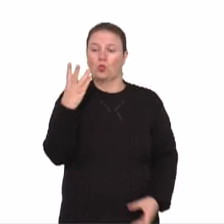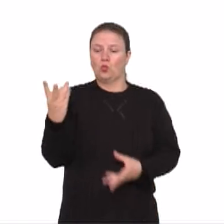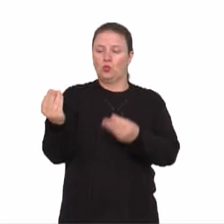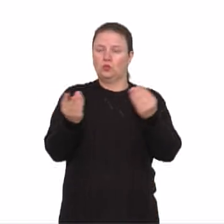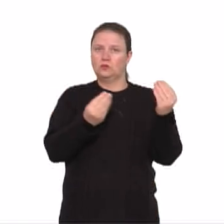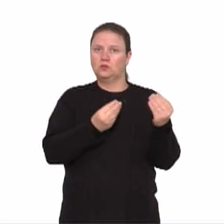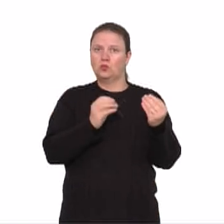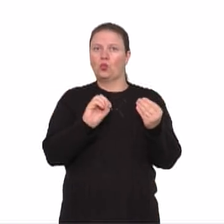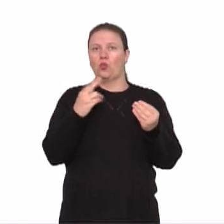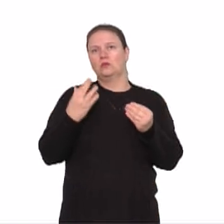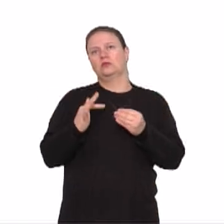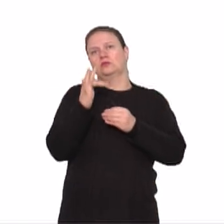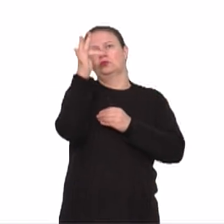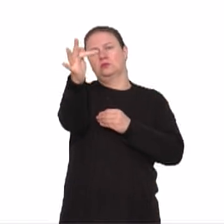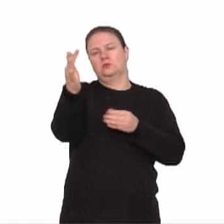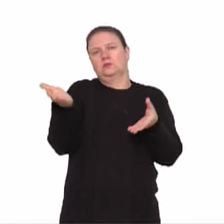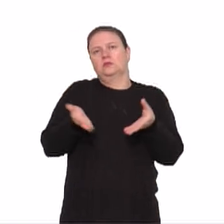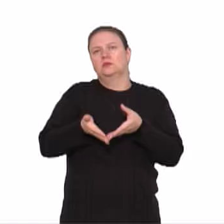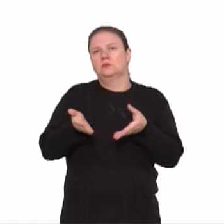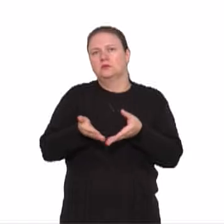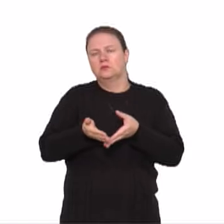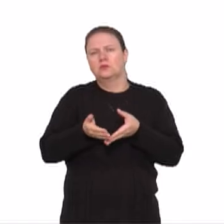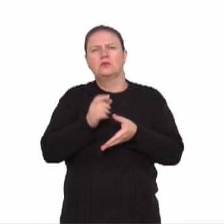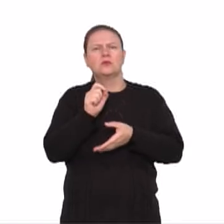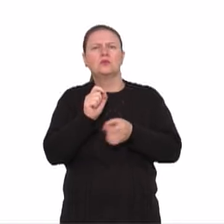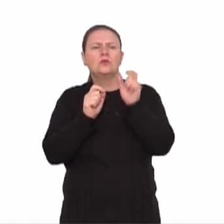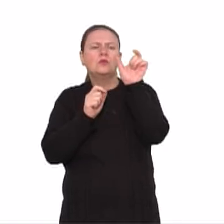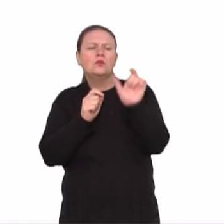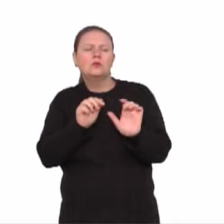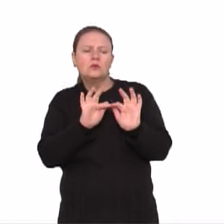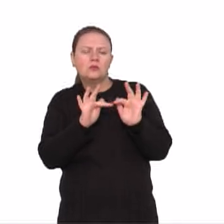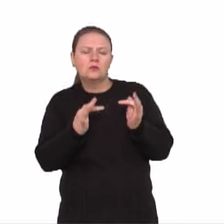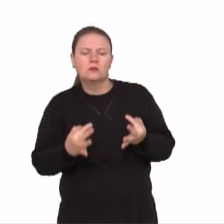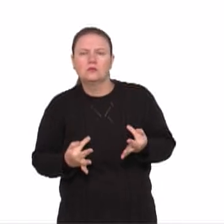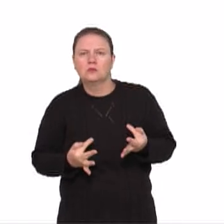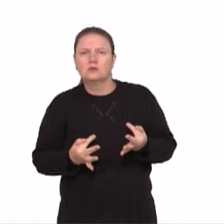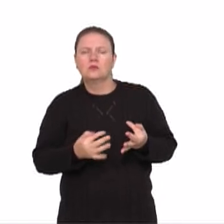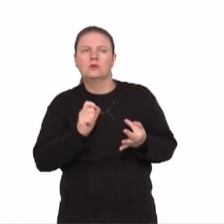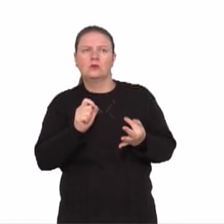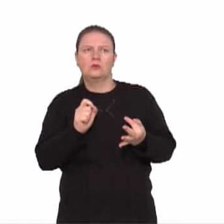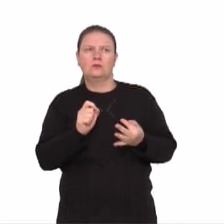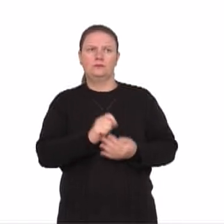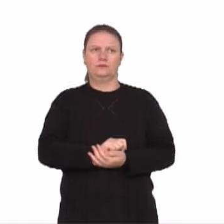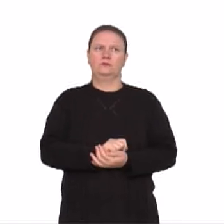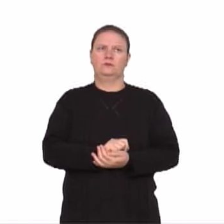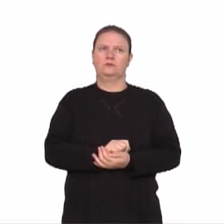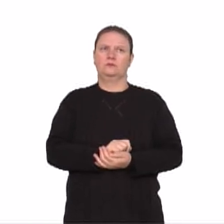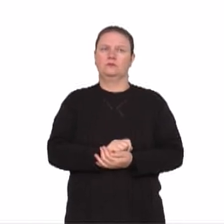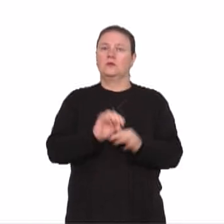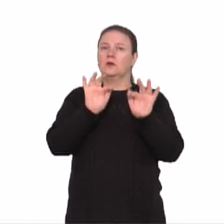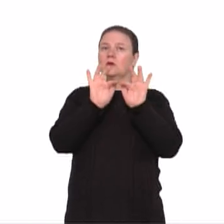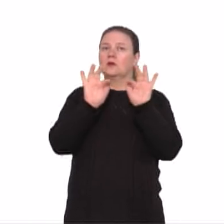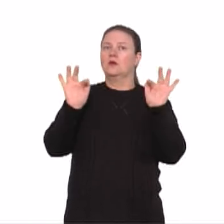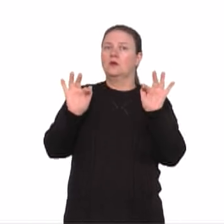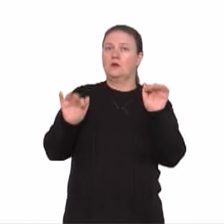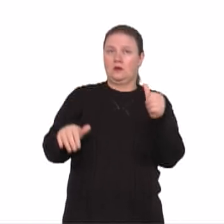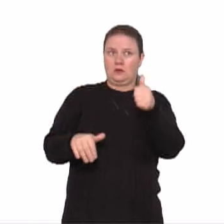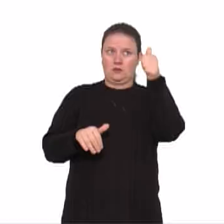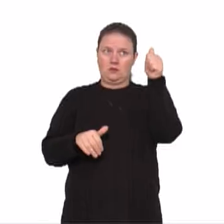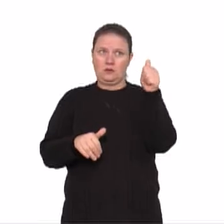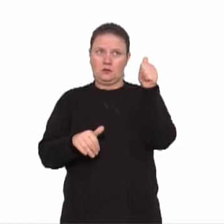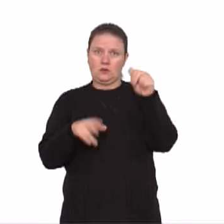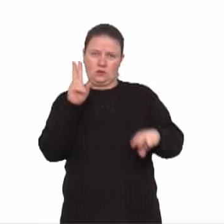O sujeito simples a que ele se refere é. Então, qual é o sujeito desta frase? Alternativa A,